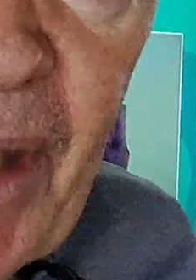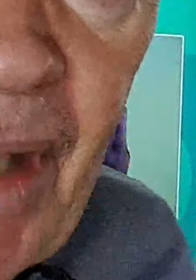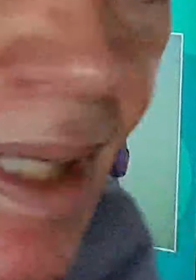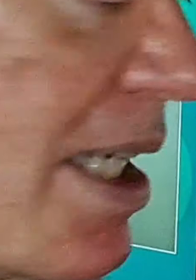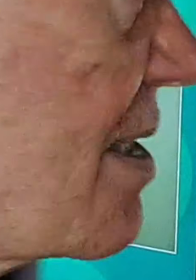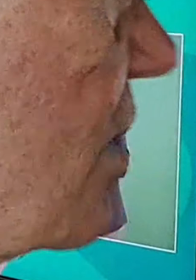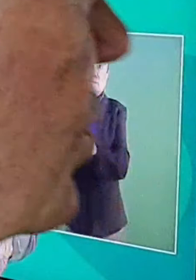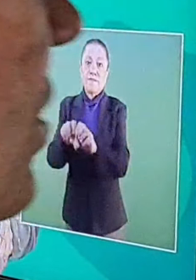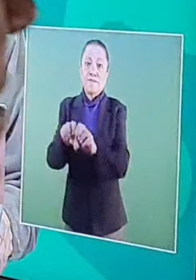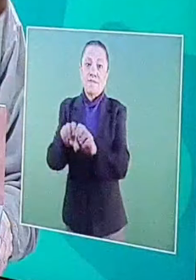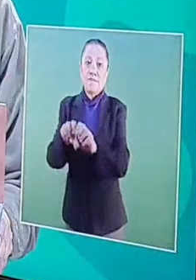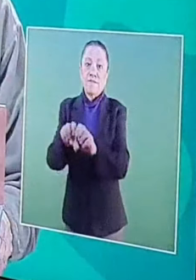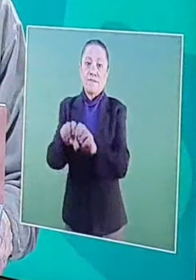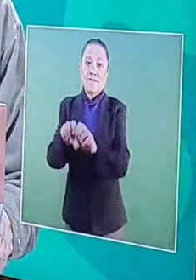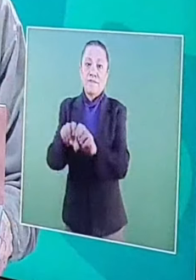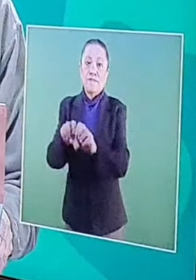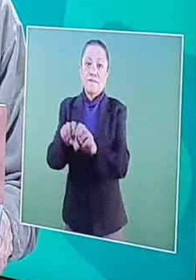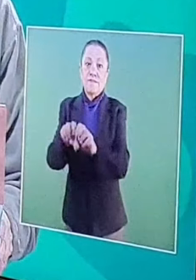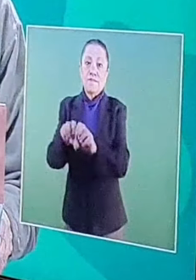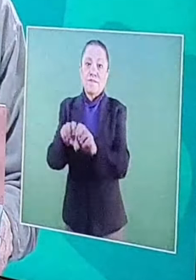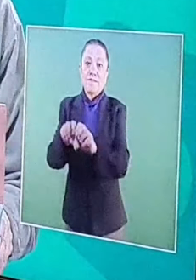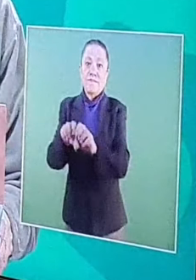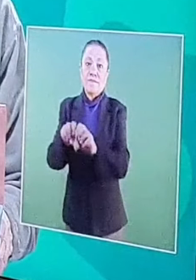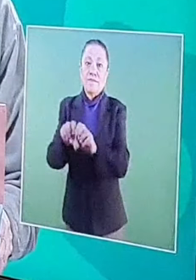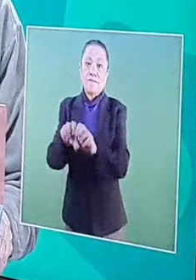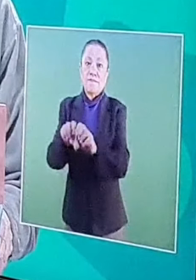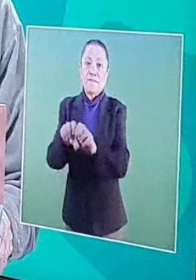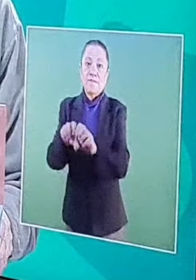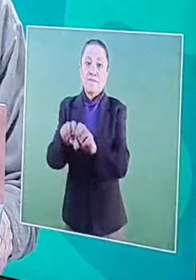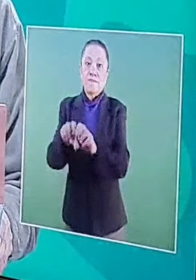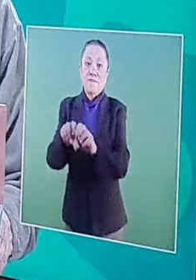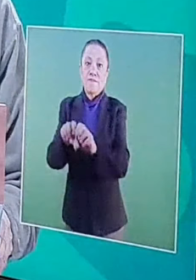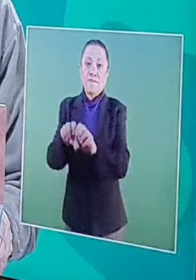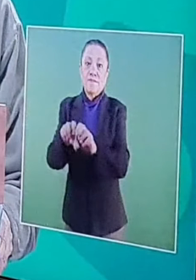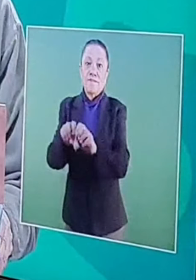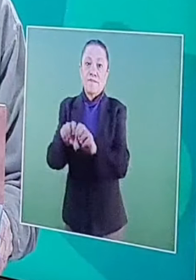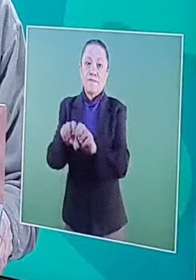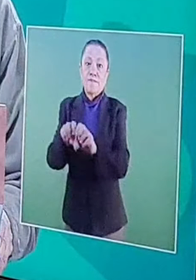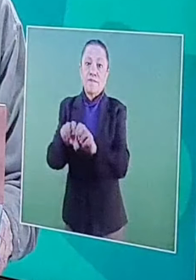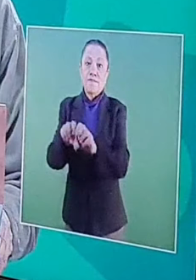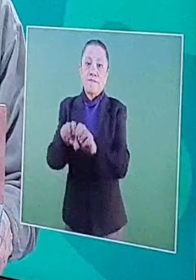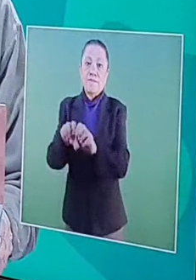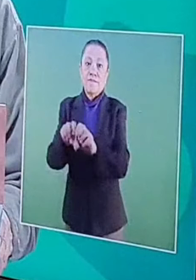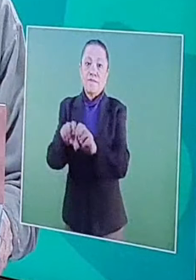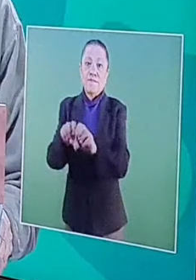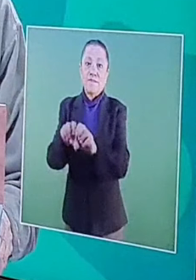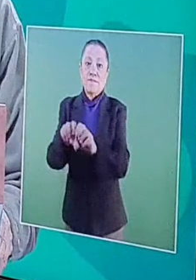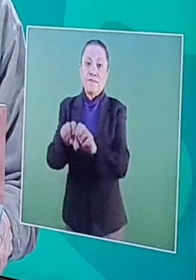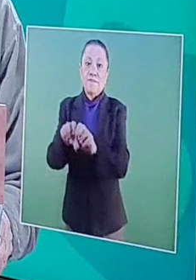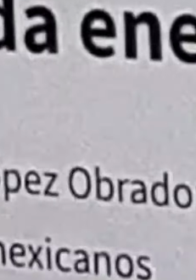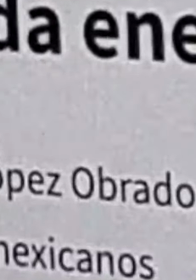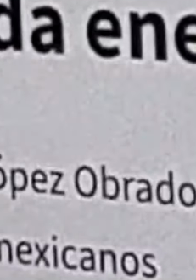Vamos ver primeiro aqui essa notícia do site Brasil 247, dizendo que enquanto o